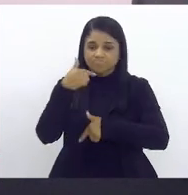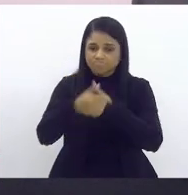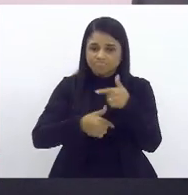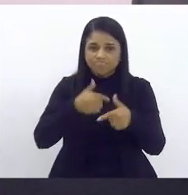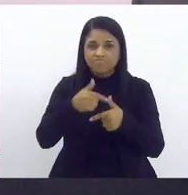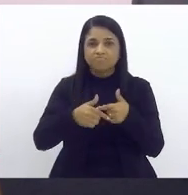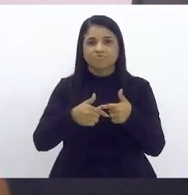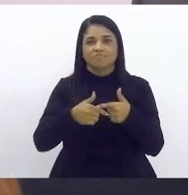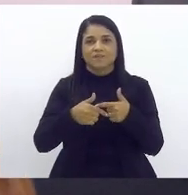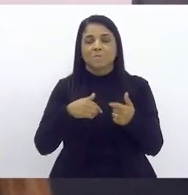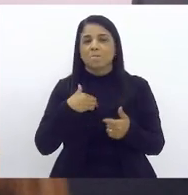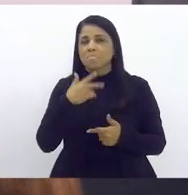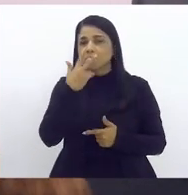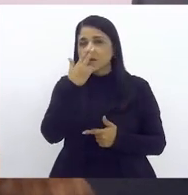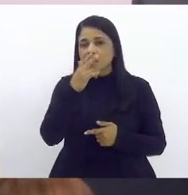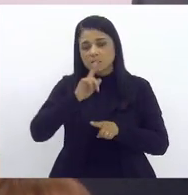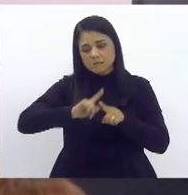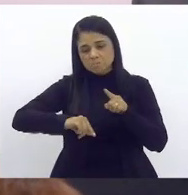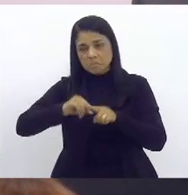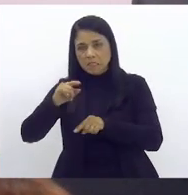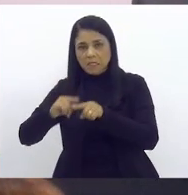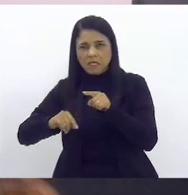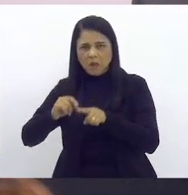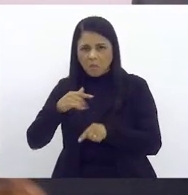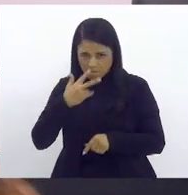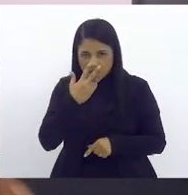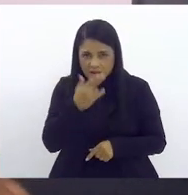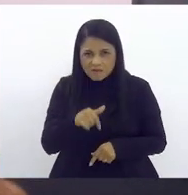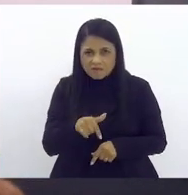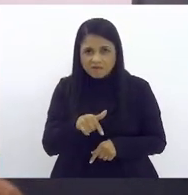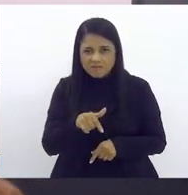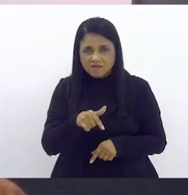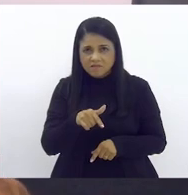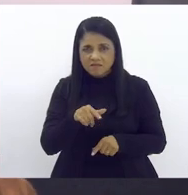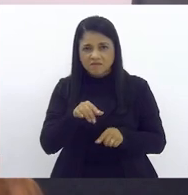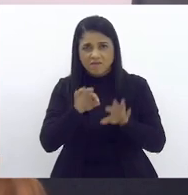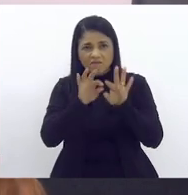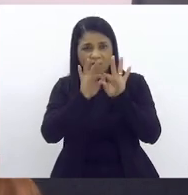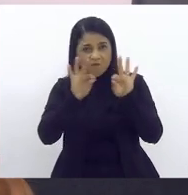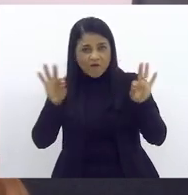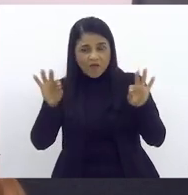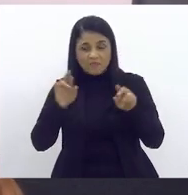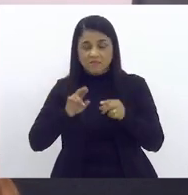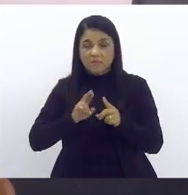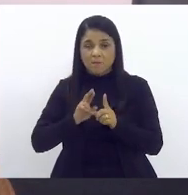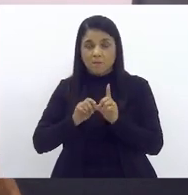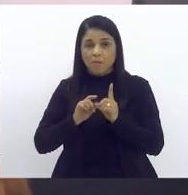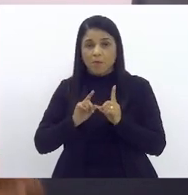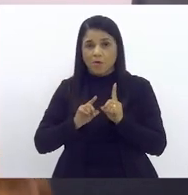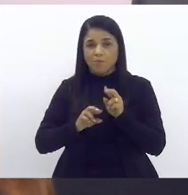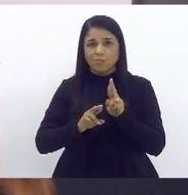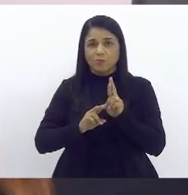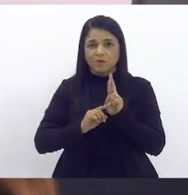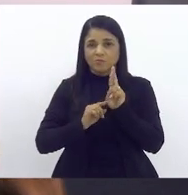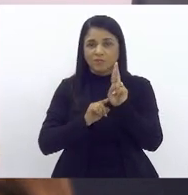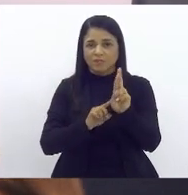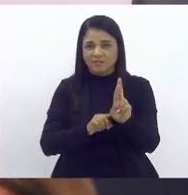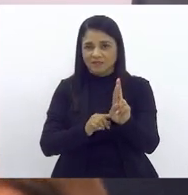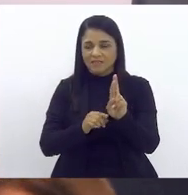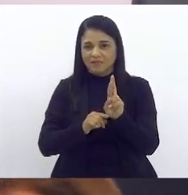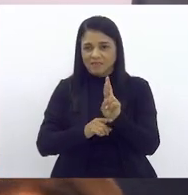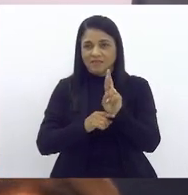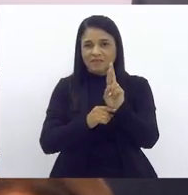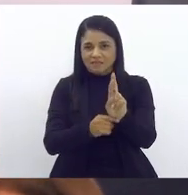acessórios. Nós somos acessórios. Essa frase da procuradora está doendo nos